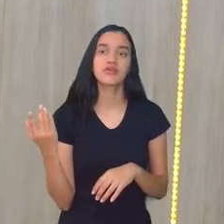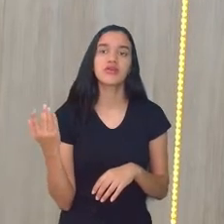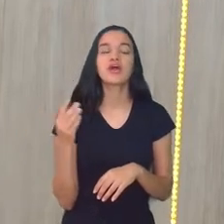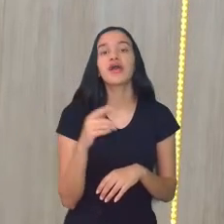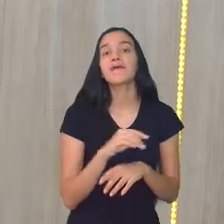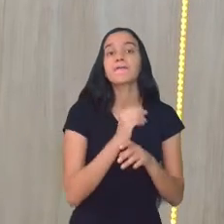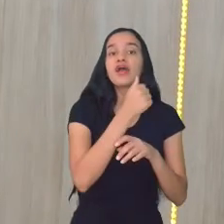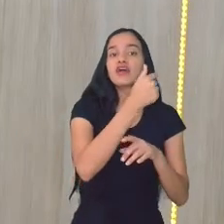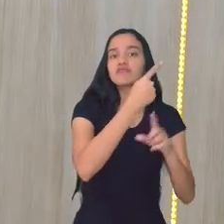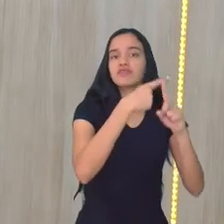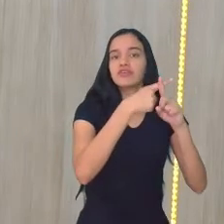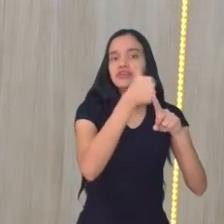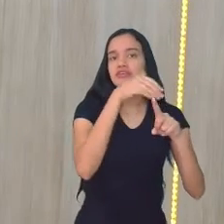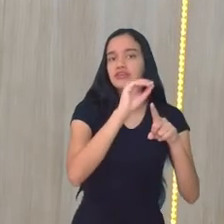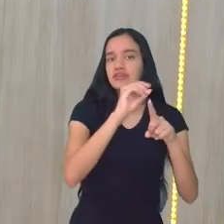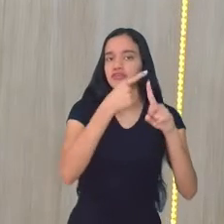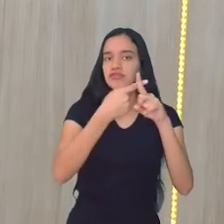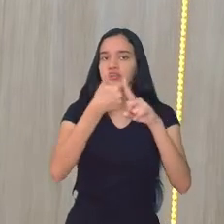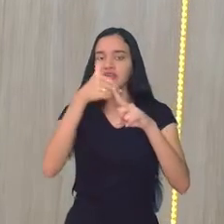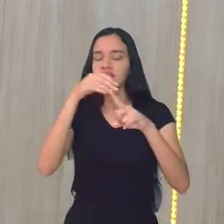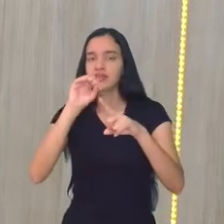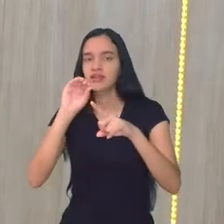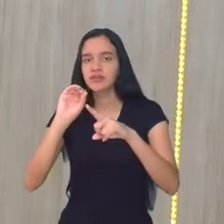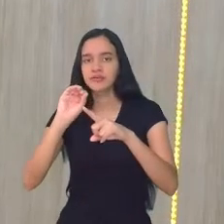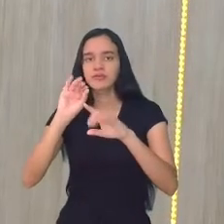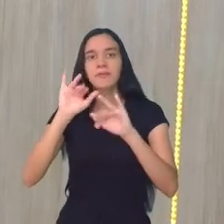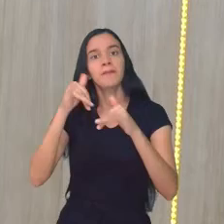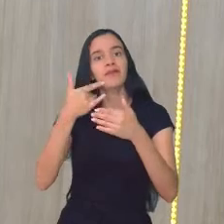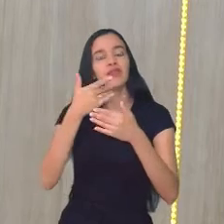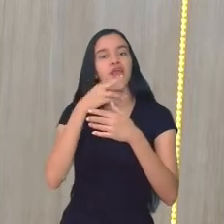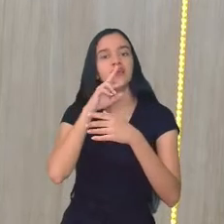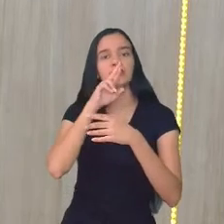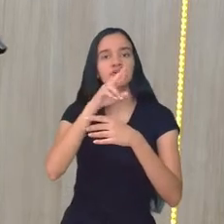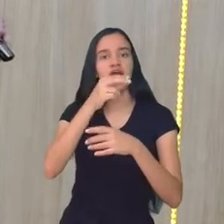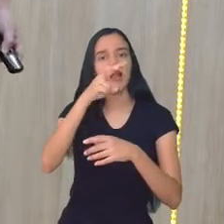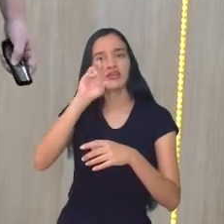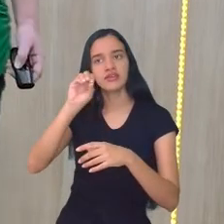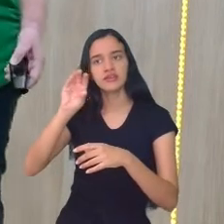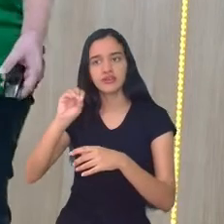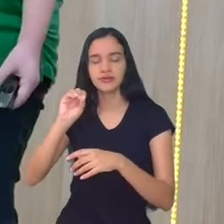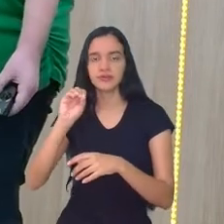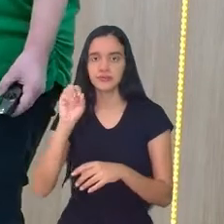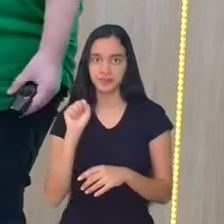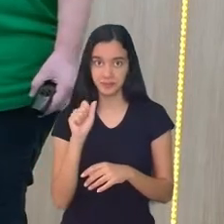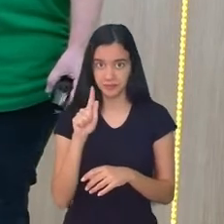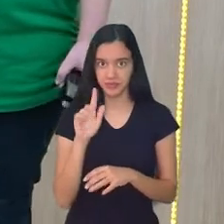Vezes 10, são 500 gramas. Tá, pessoal?